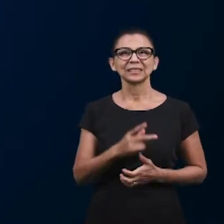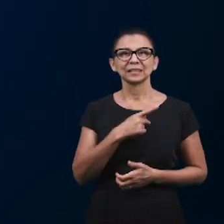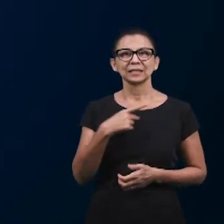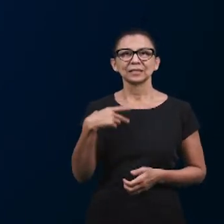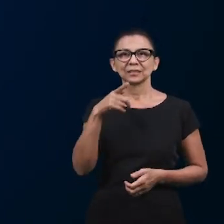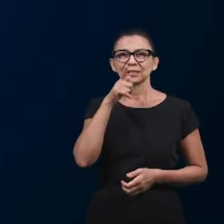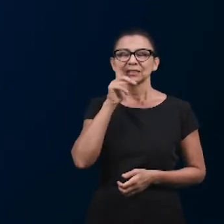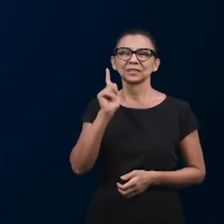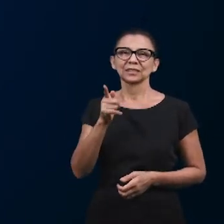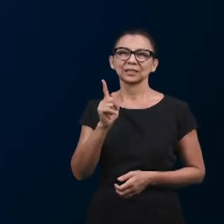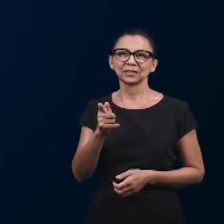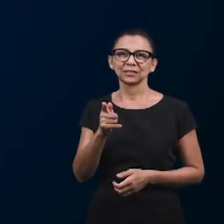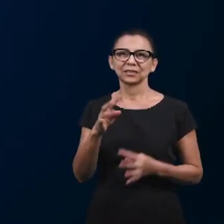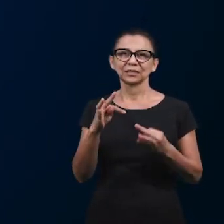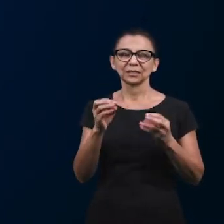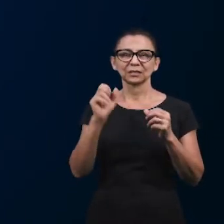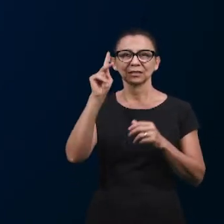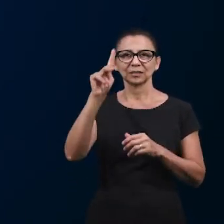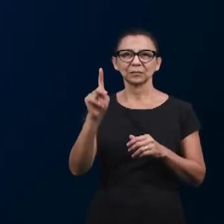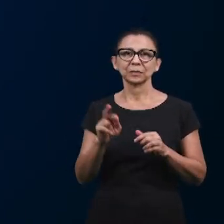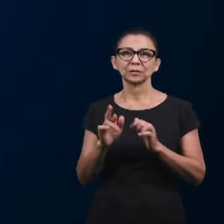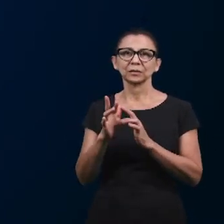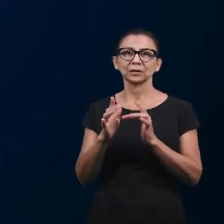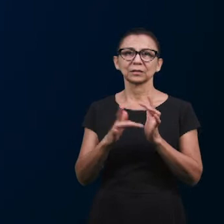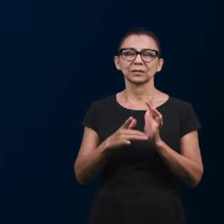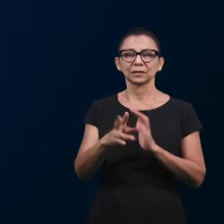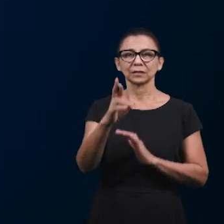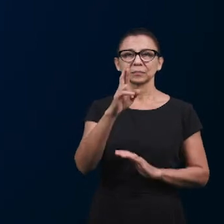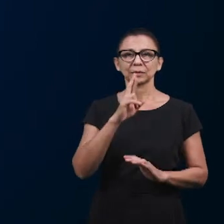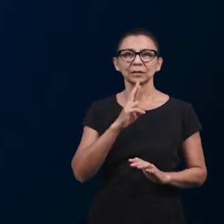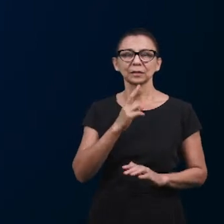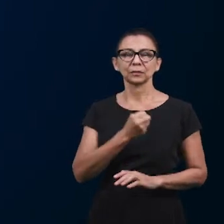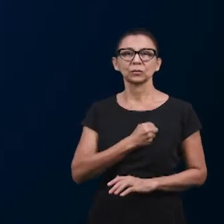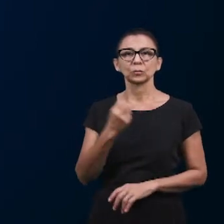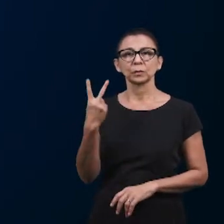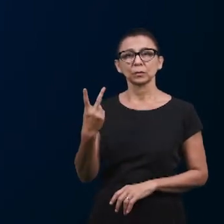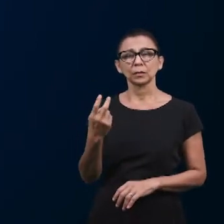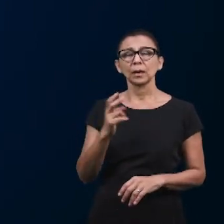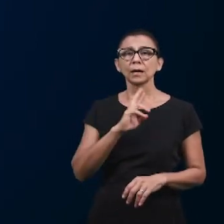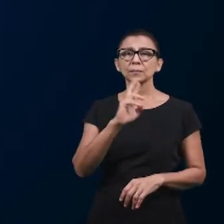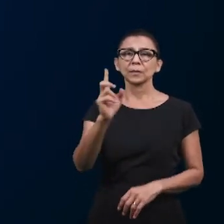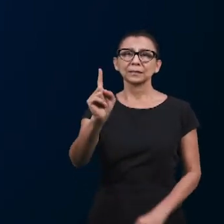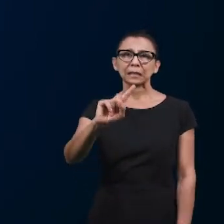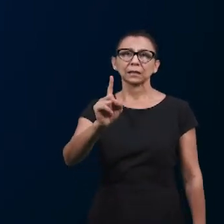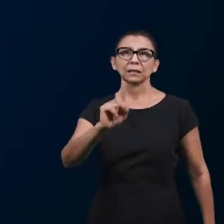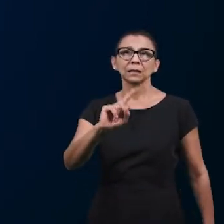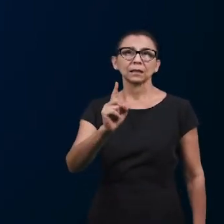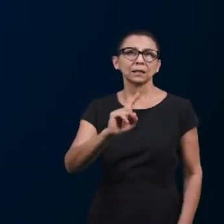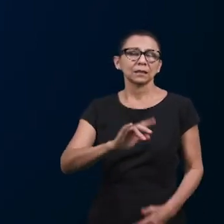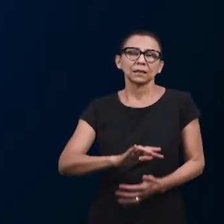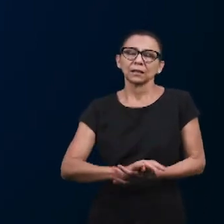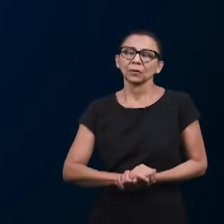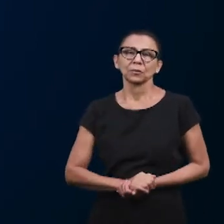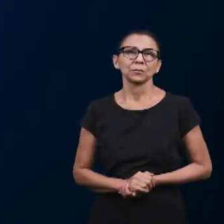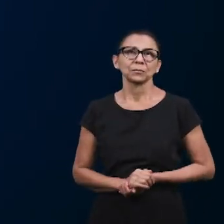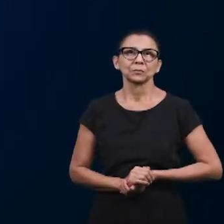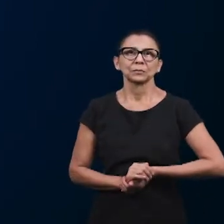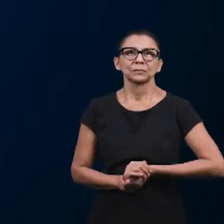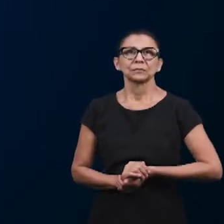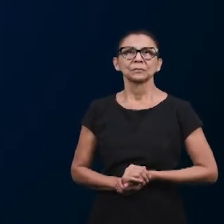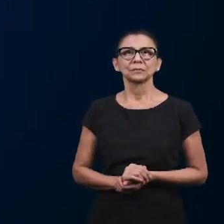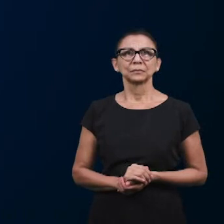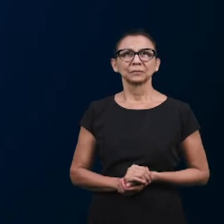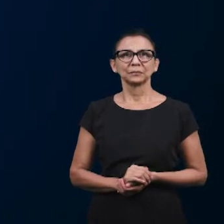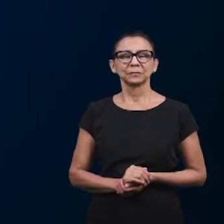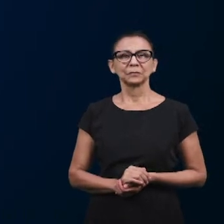pastor Gideuti e a todos os irmãos. Respondendo a pergunta número 2, a resposta é não, pois não foi o Senhor do reino dos céus que